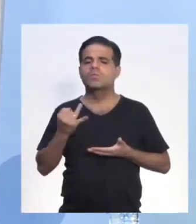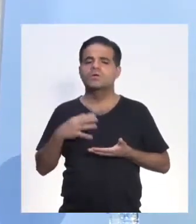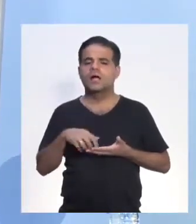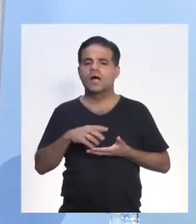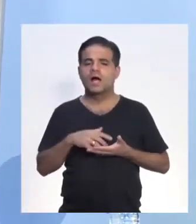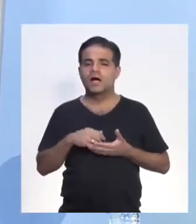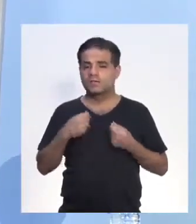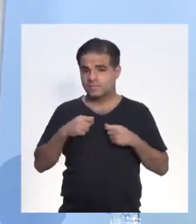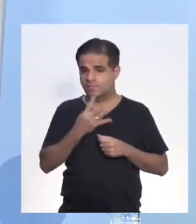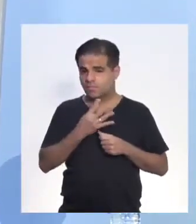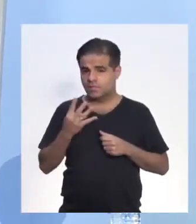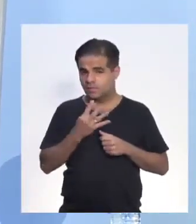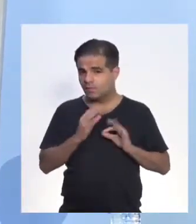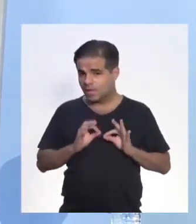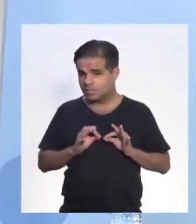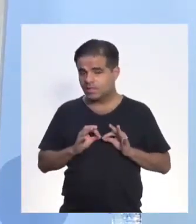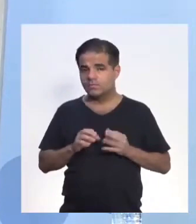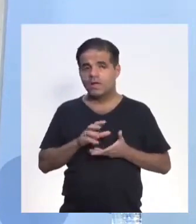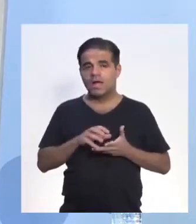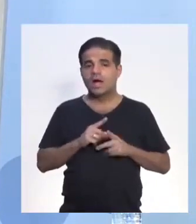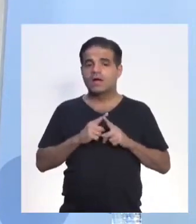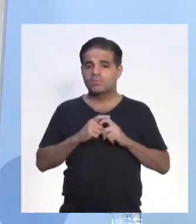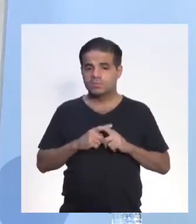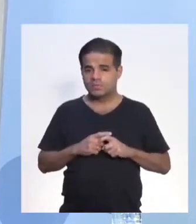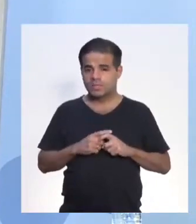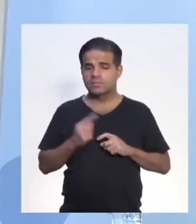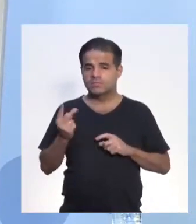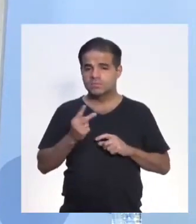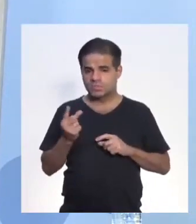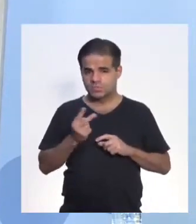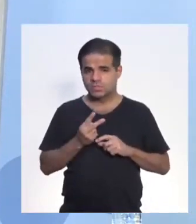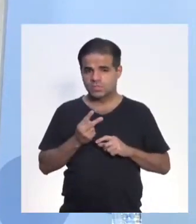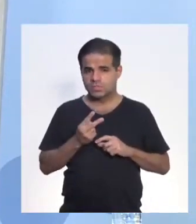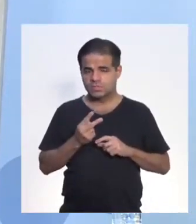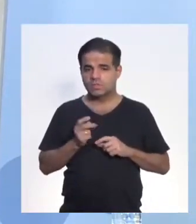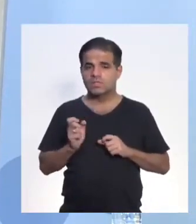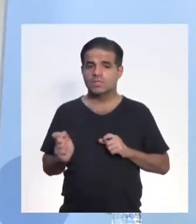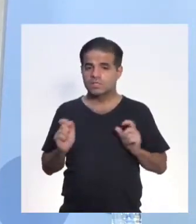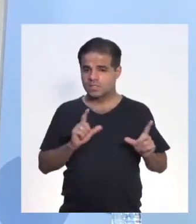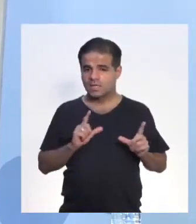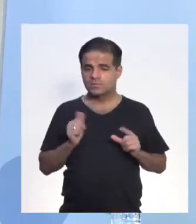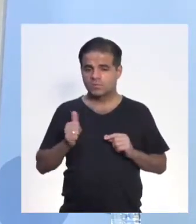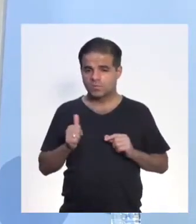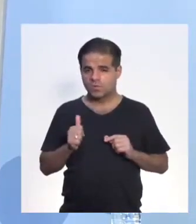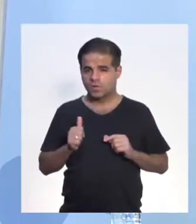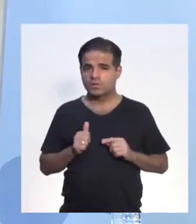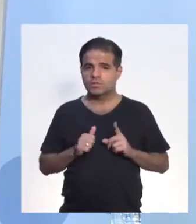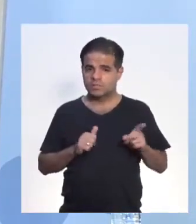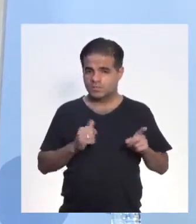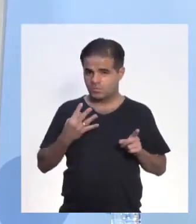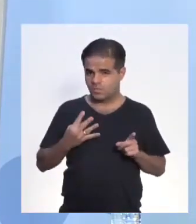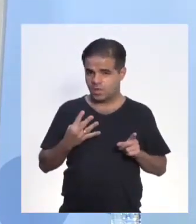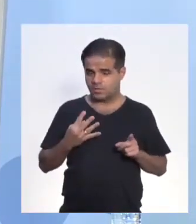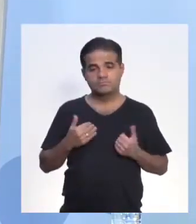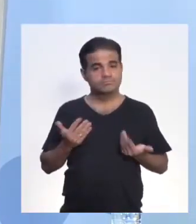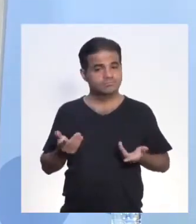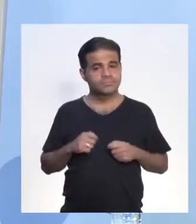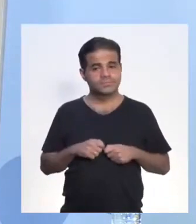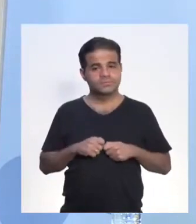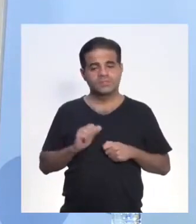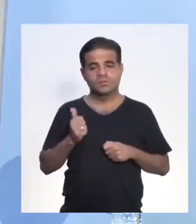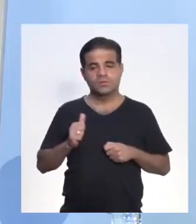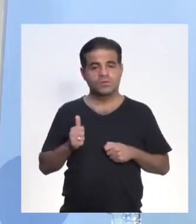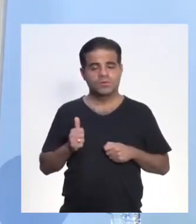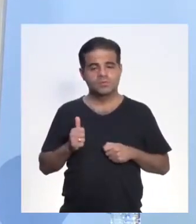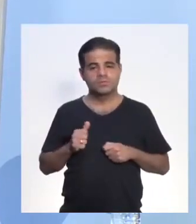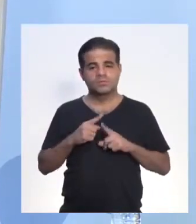área? Não tinha que dar 44? Área não é a multiplicação desses dois lados? Este lado aqui não deu 11? Este aqui não deu 4? Então, eu vou fazer